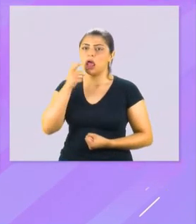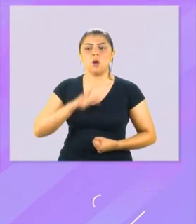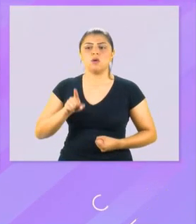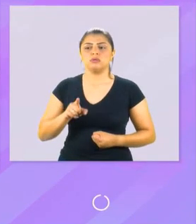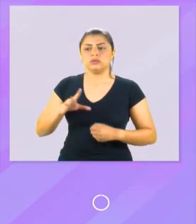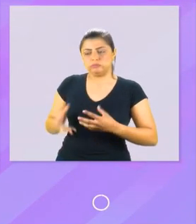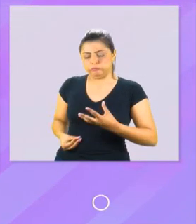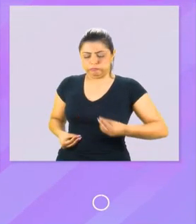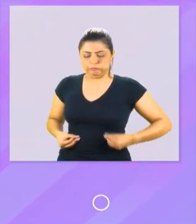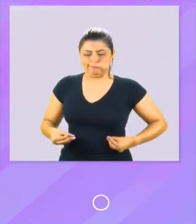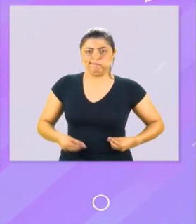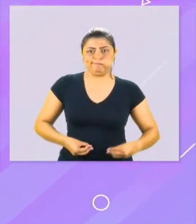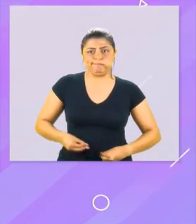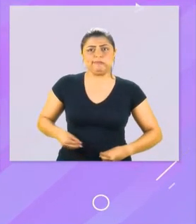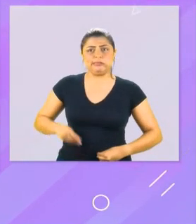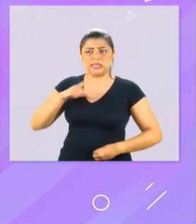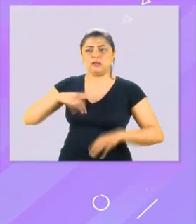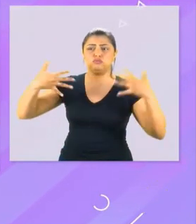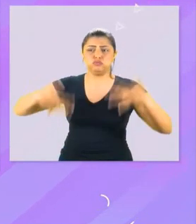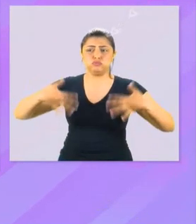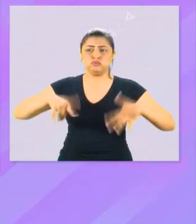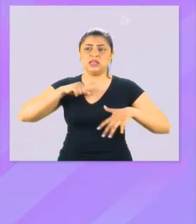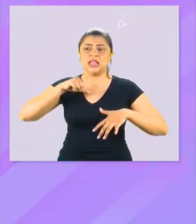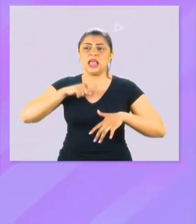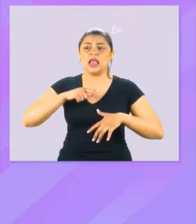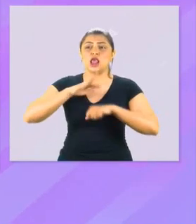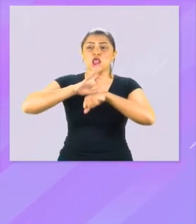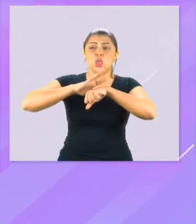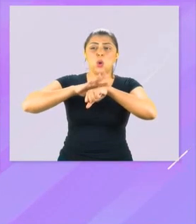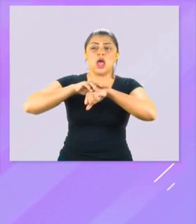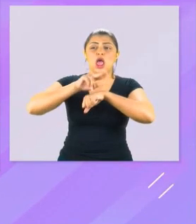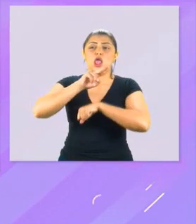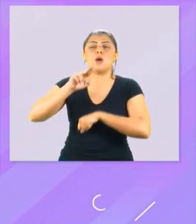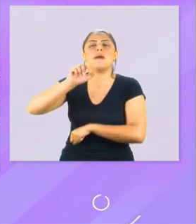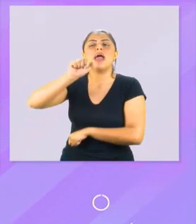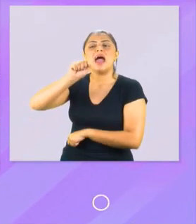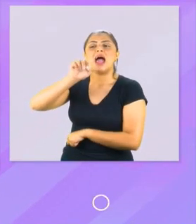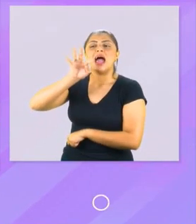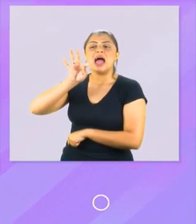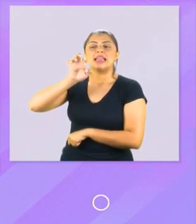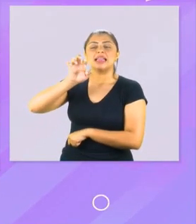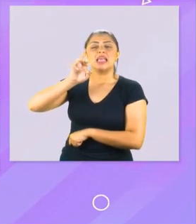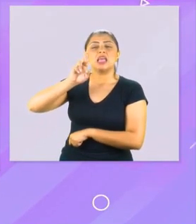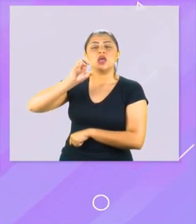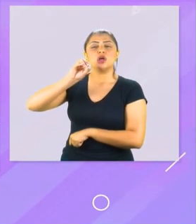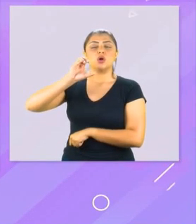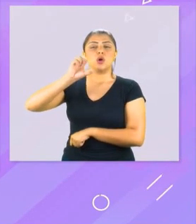O colesterol começa a acumular nos vasos sanguíneos e aí vai gerar uma doença que nós vamos chamar